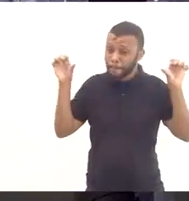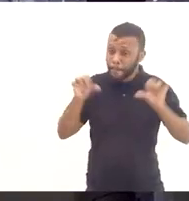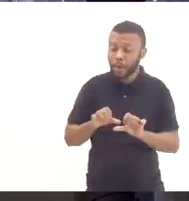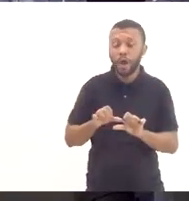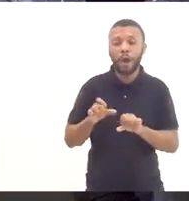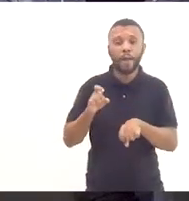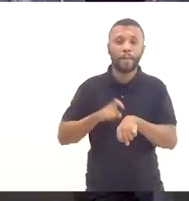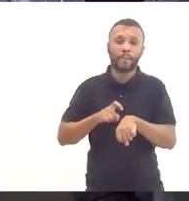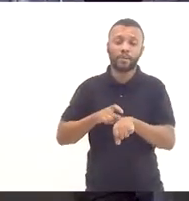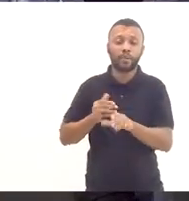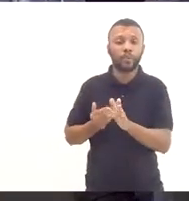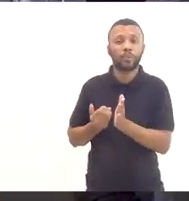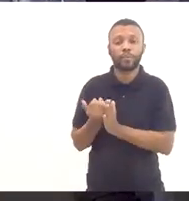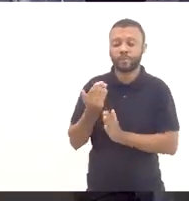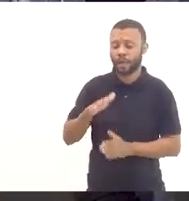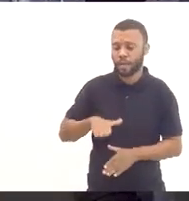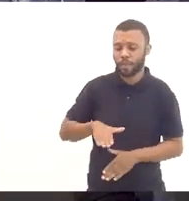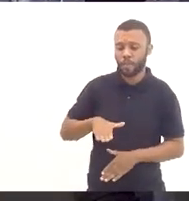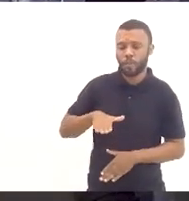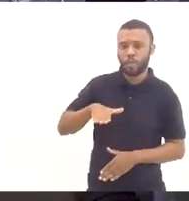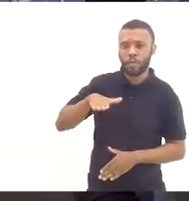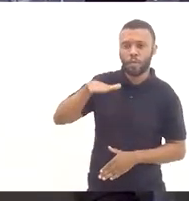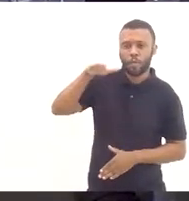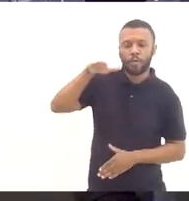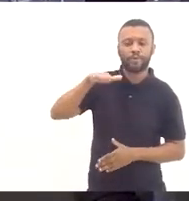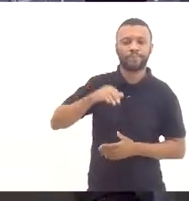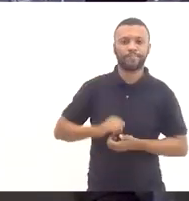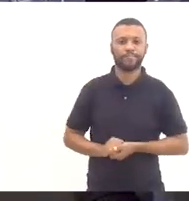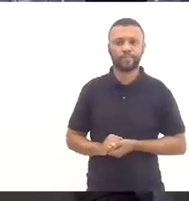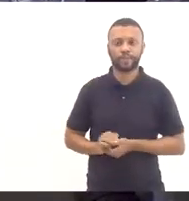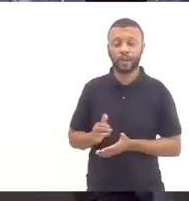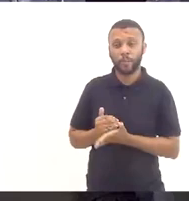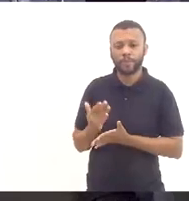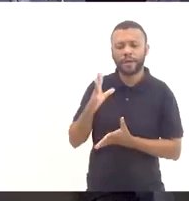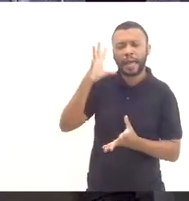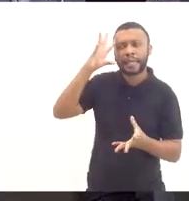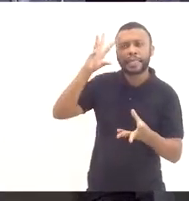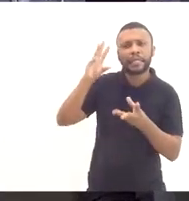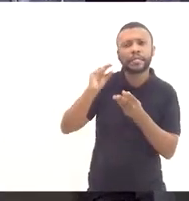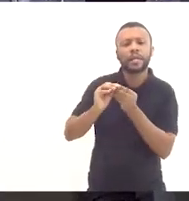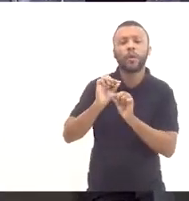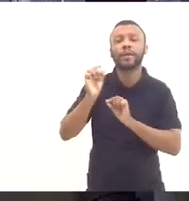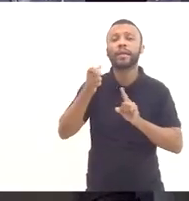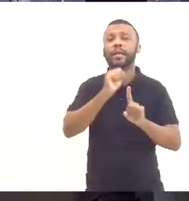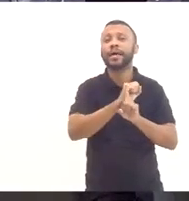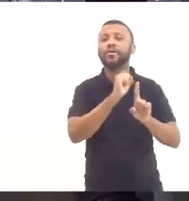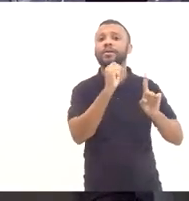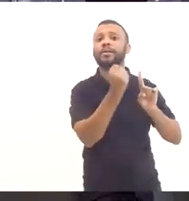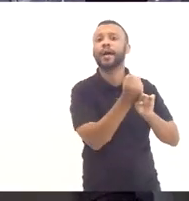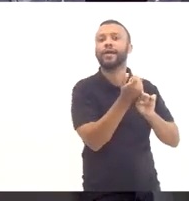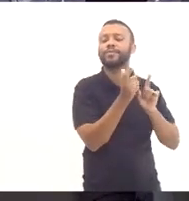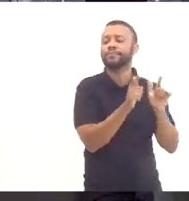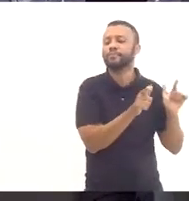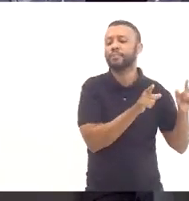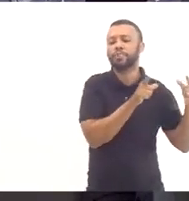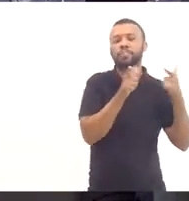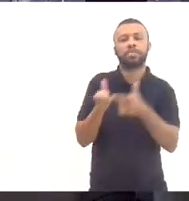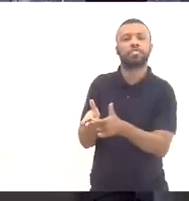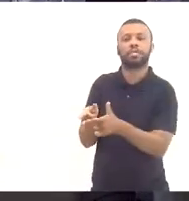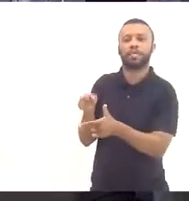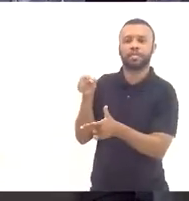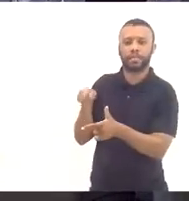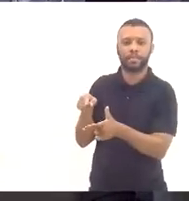veio quando ele começou a crescer e quando ele começou a entender o que a sociedade fazia com ele